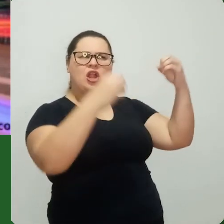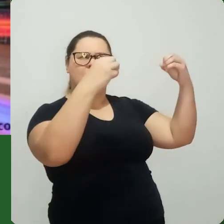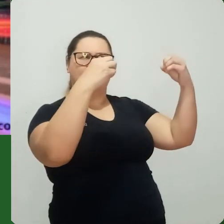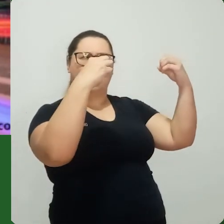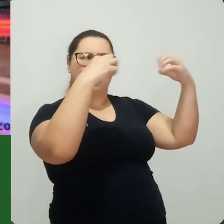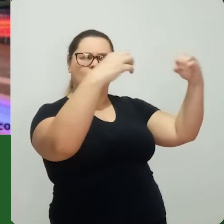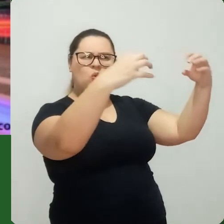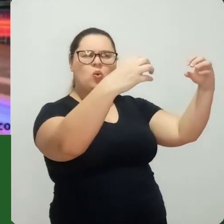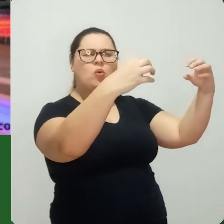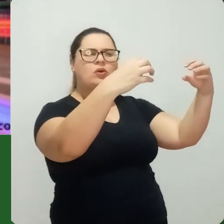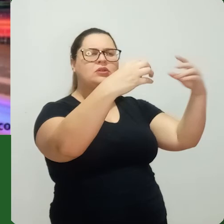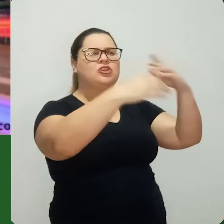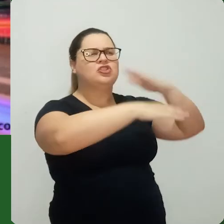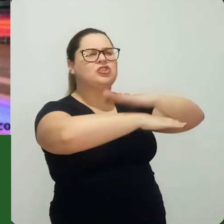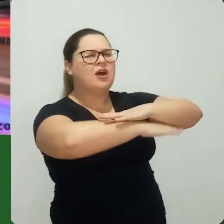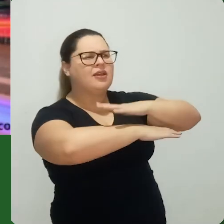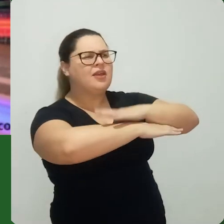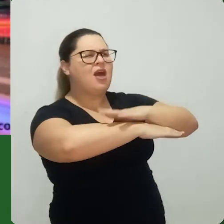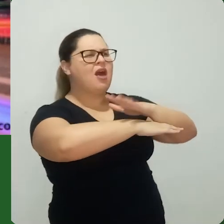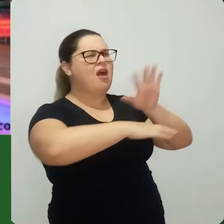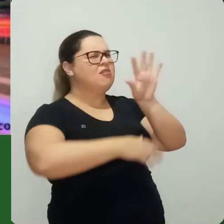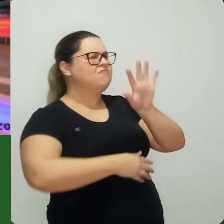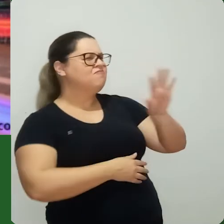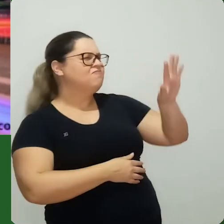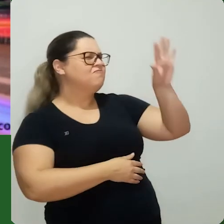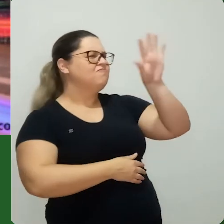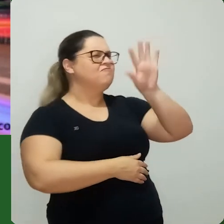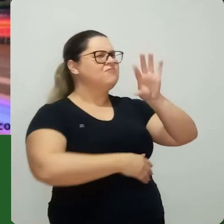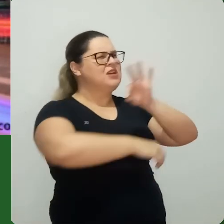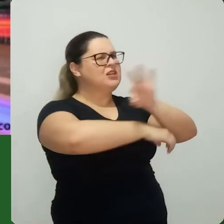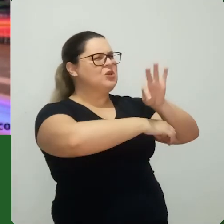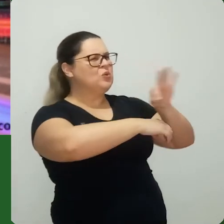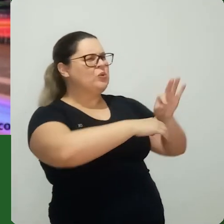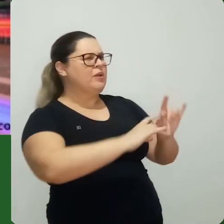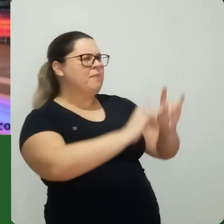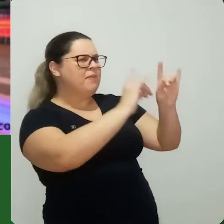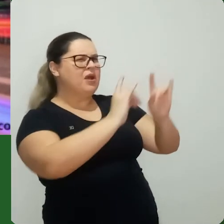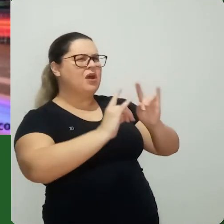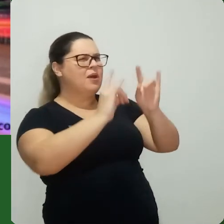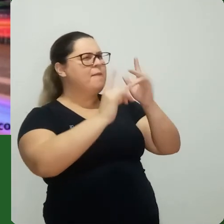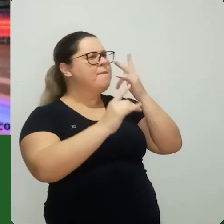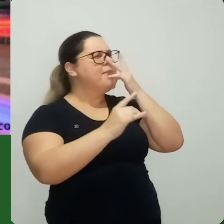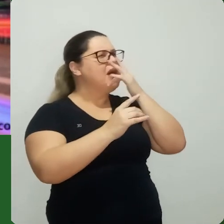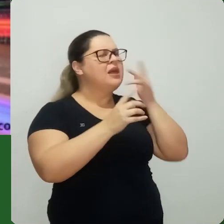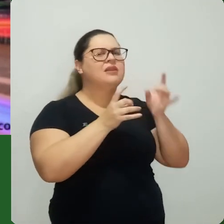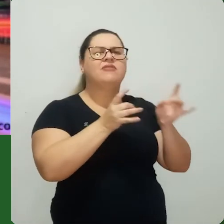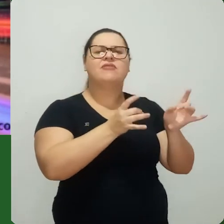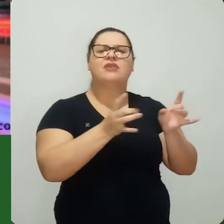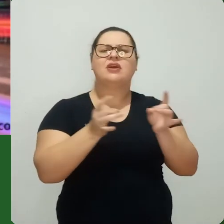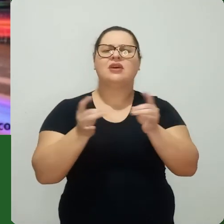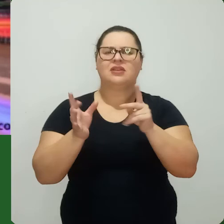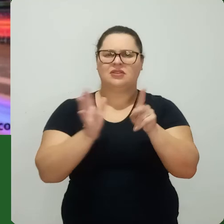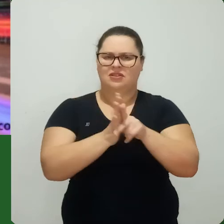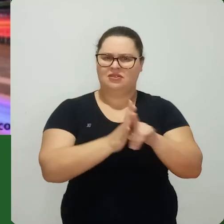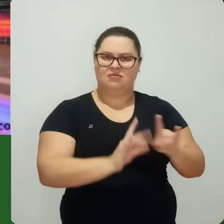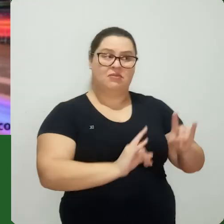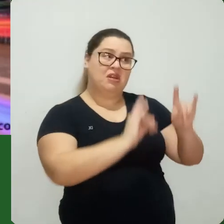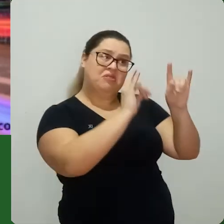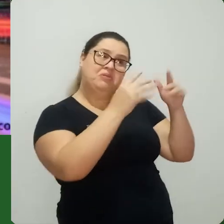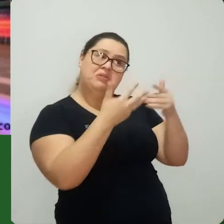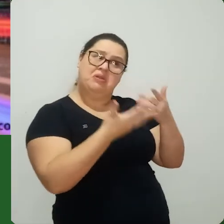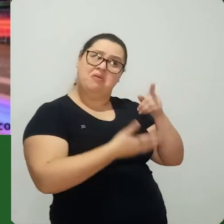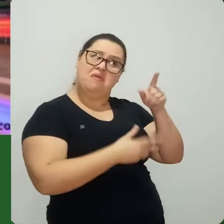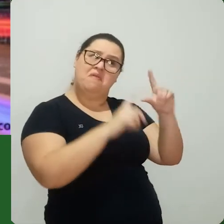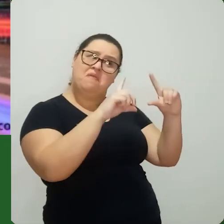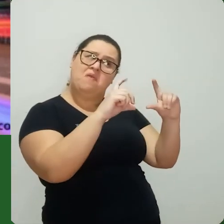possuem um tipo de iluminação, provavelmente seguindo as janelas, né, a arquitetura do prédio, que remete a prédios comerciais. Então,